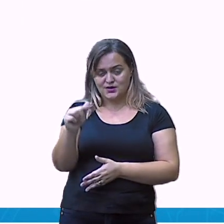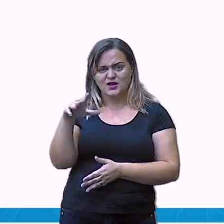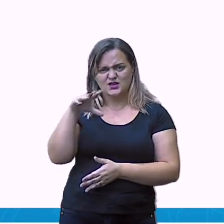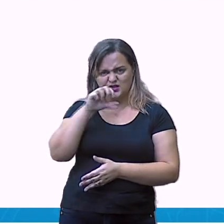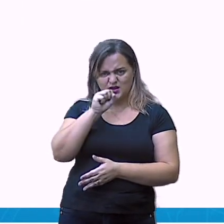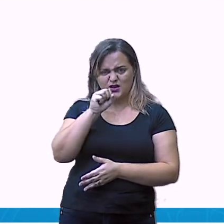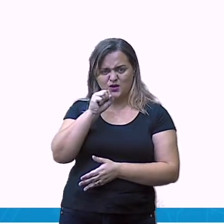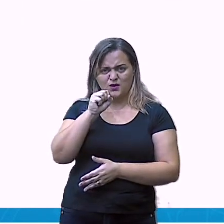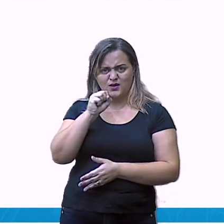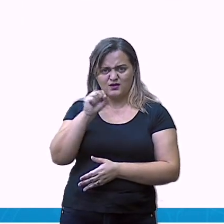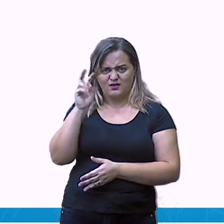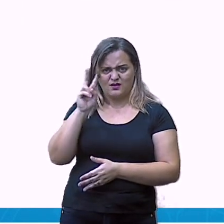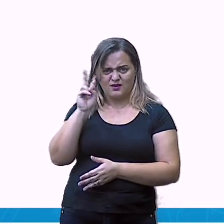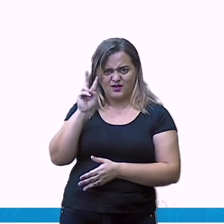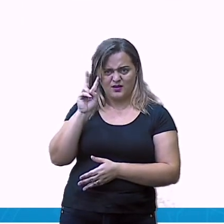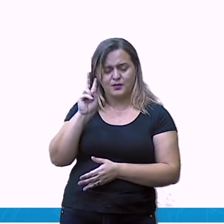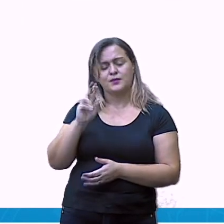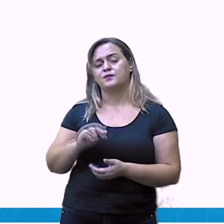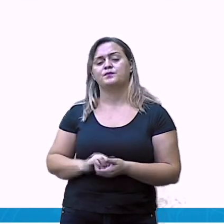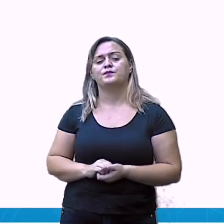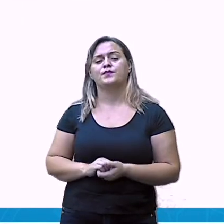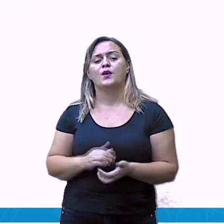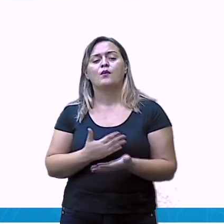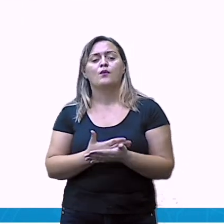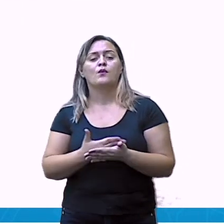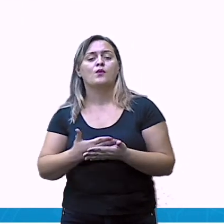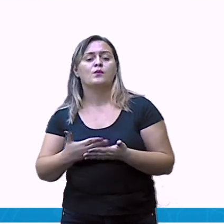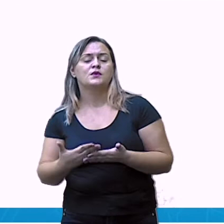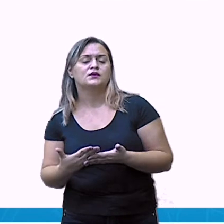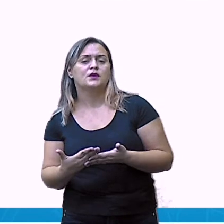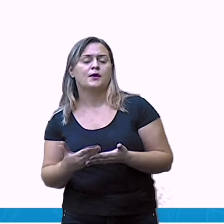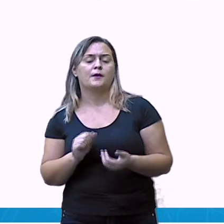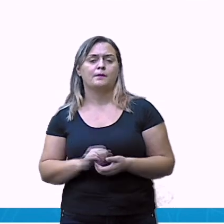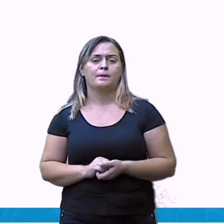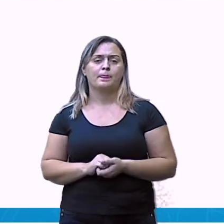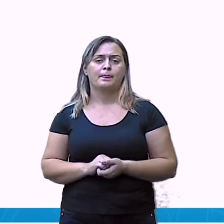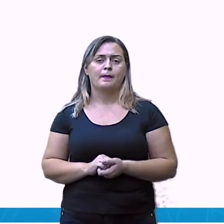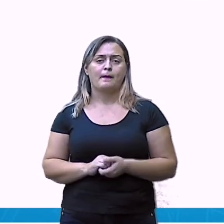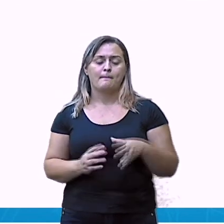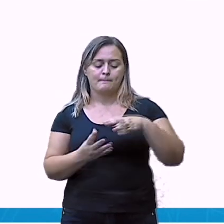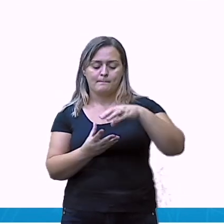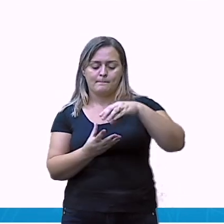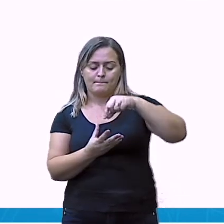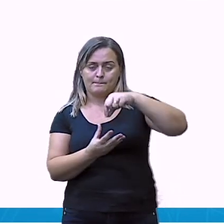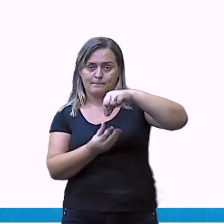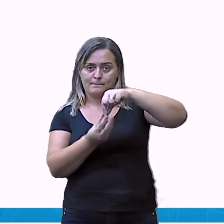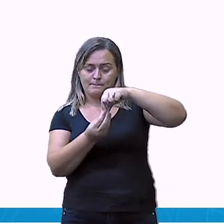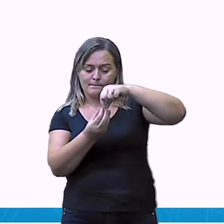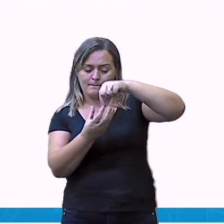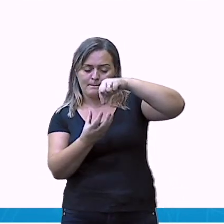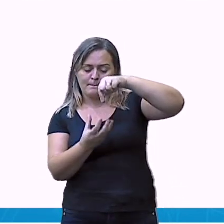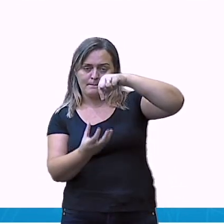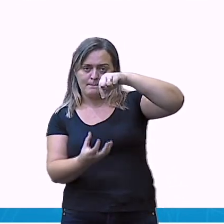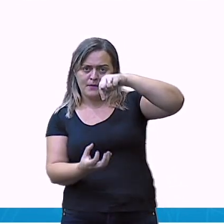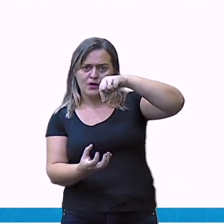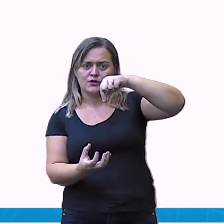agora, pela berinjela. Também vou colocar só as iniciais, algumas siglas,